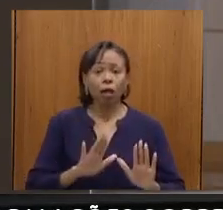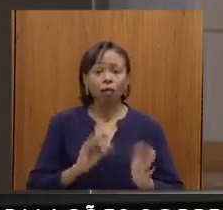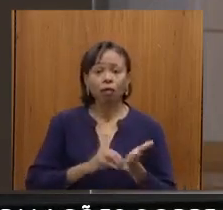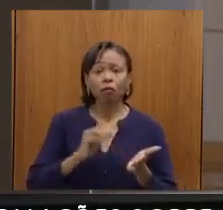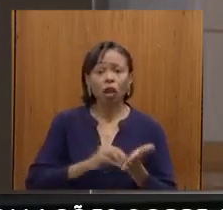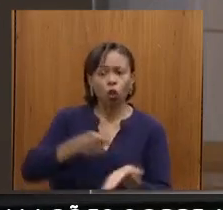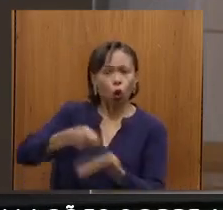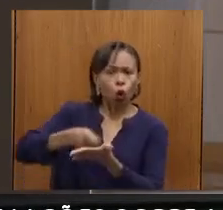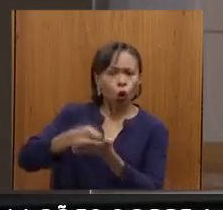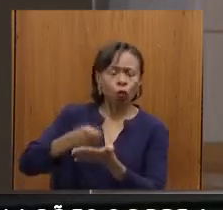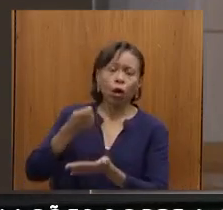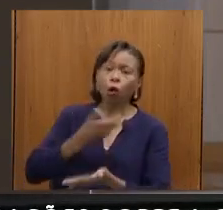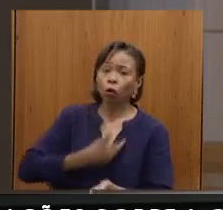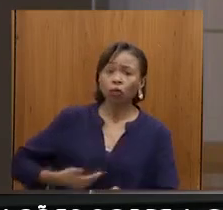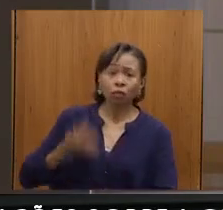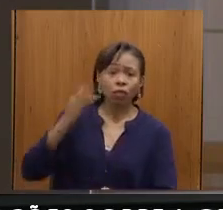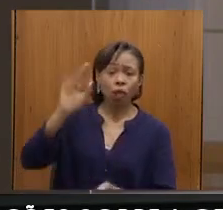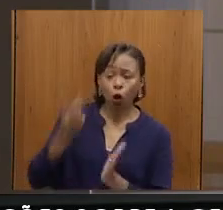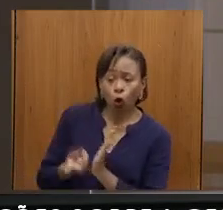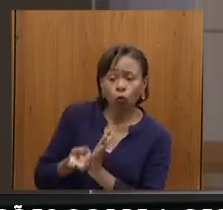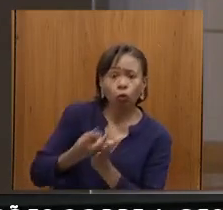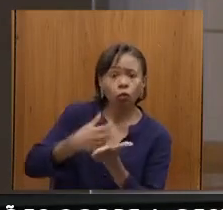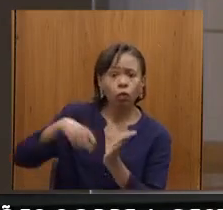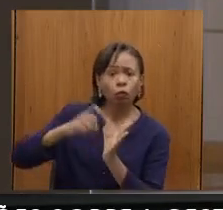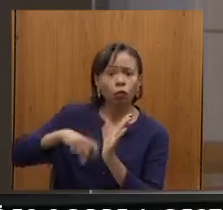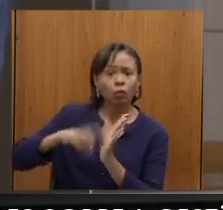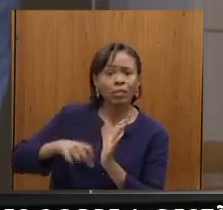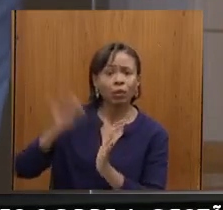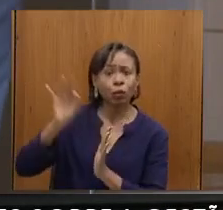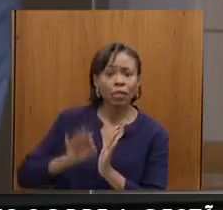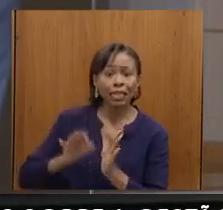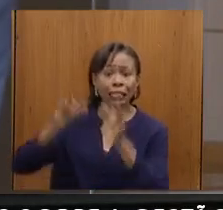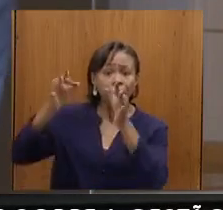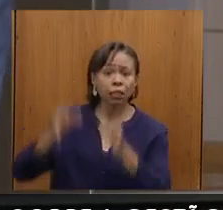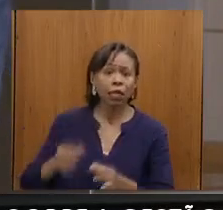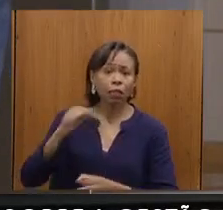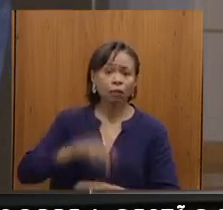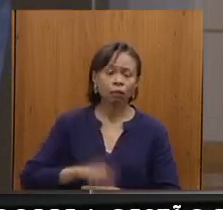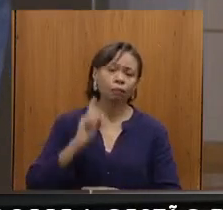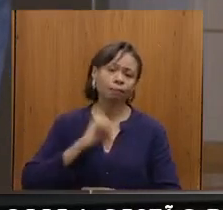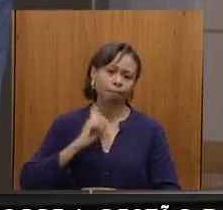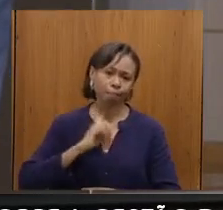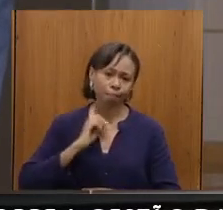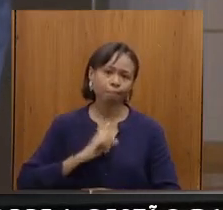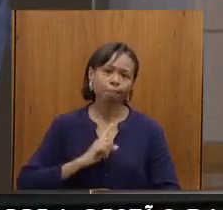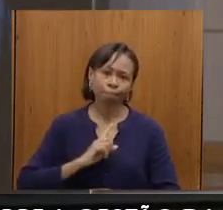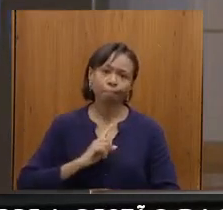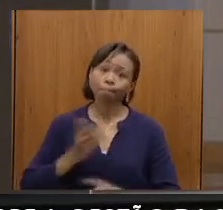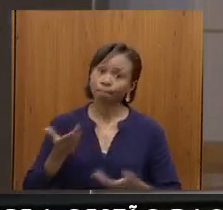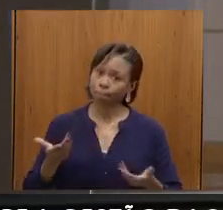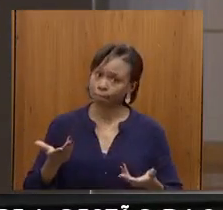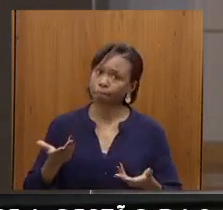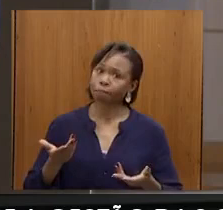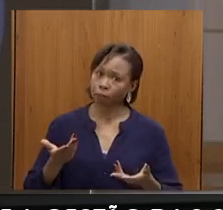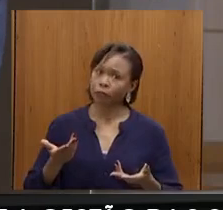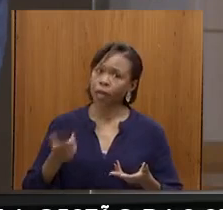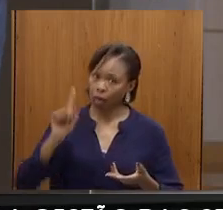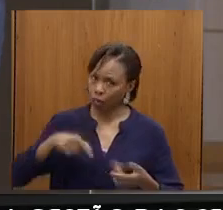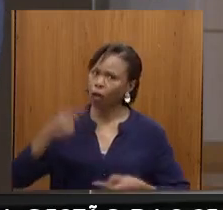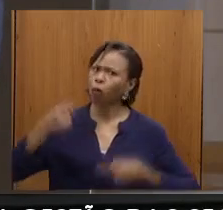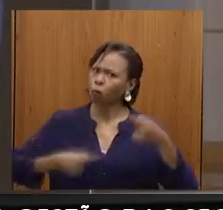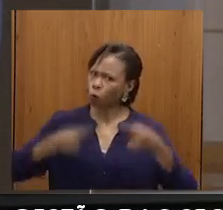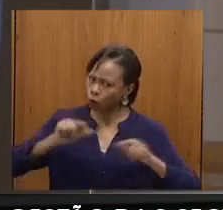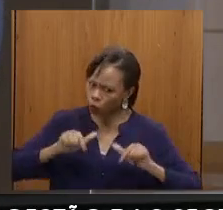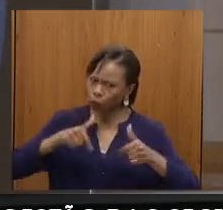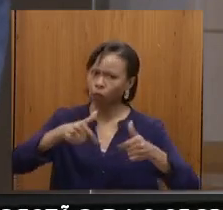federal uma política tributária justa com o estado de Minas Gerais. Essa é uma questão política, de empenho